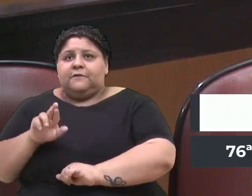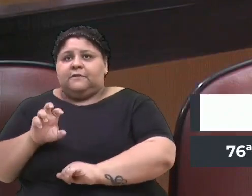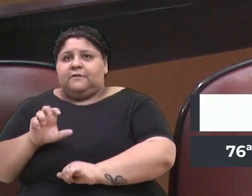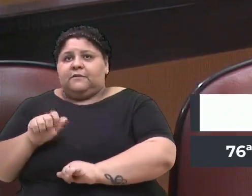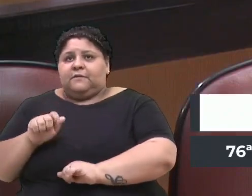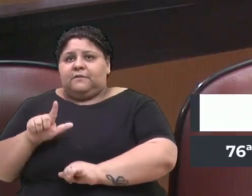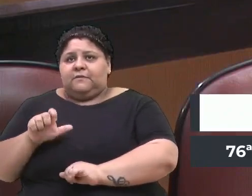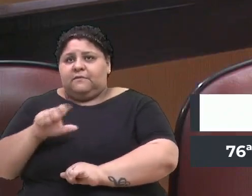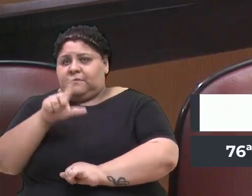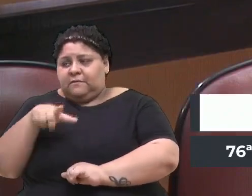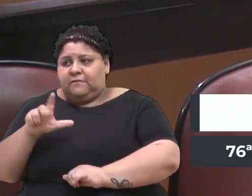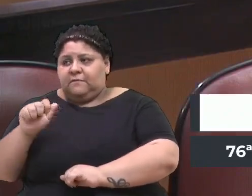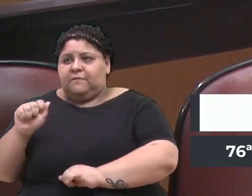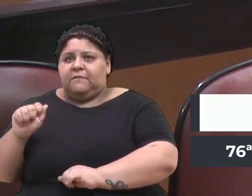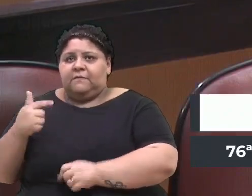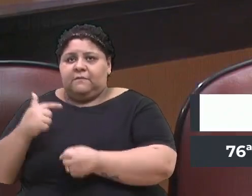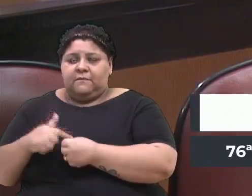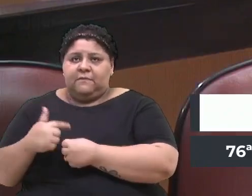cidade